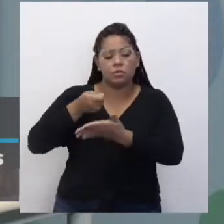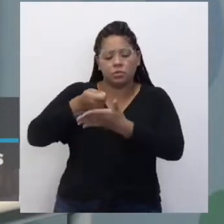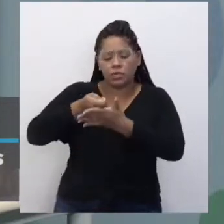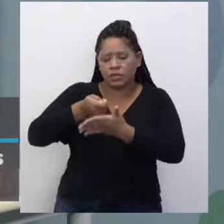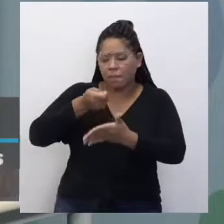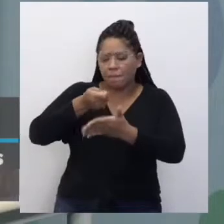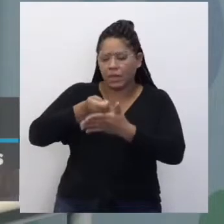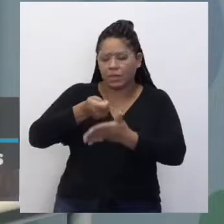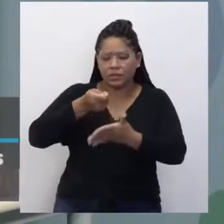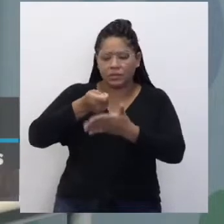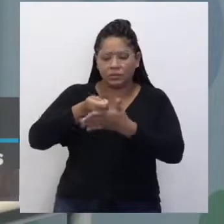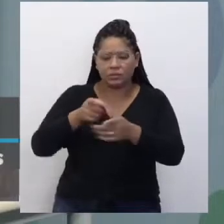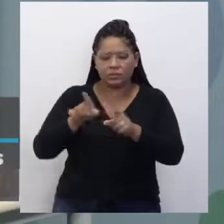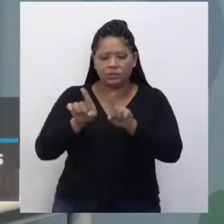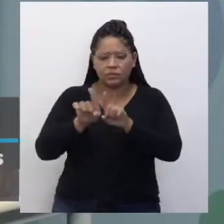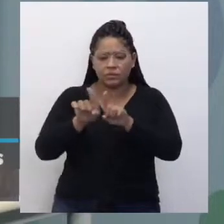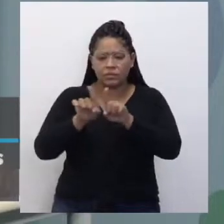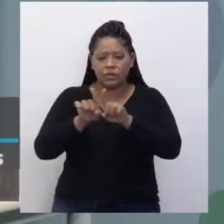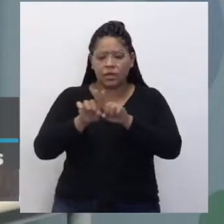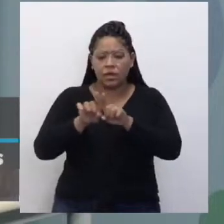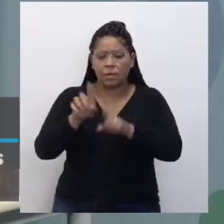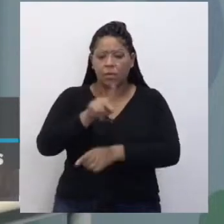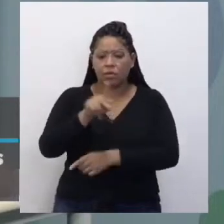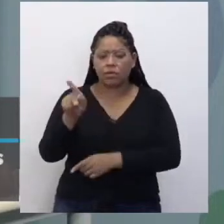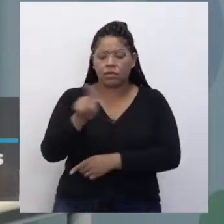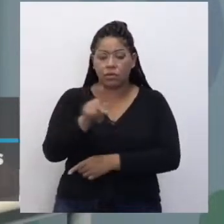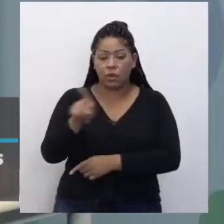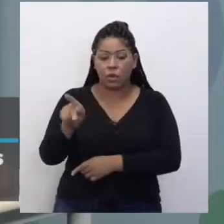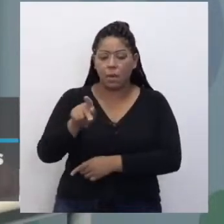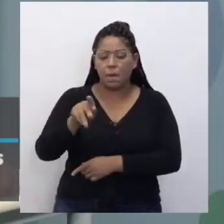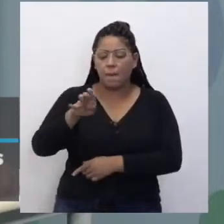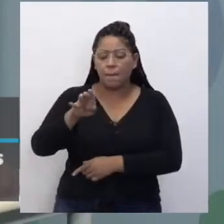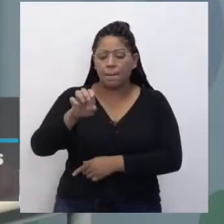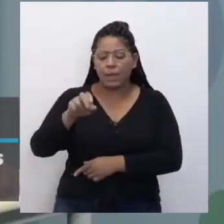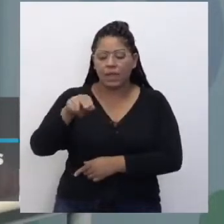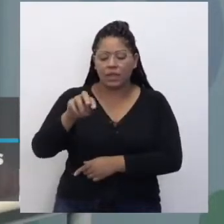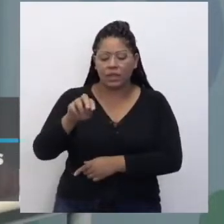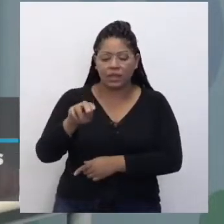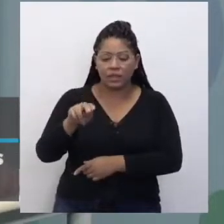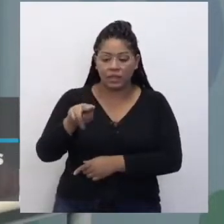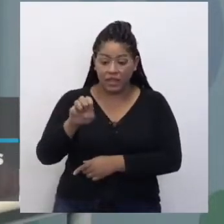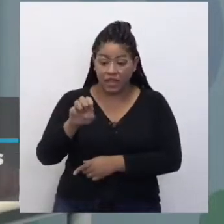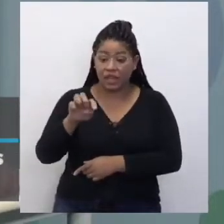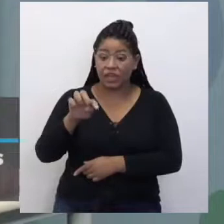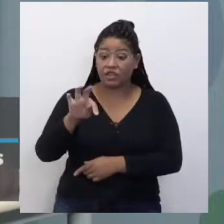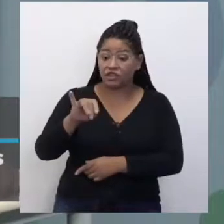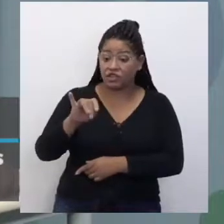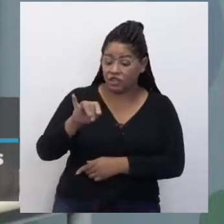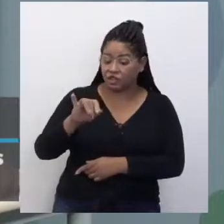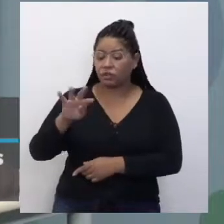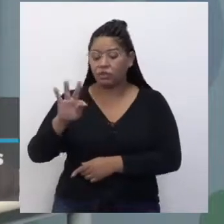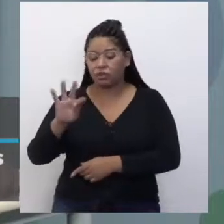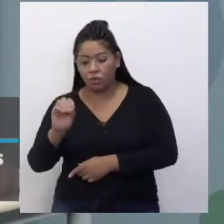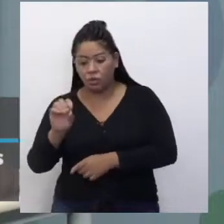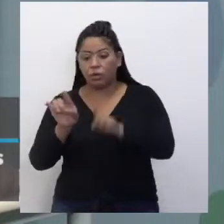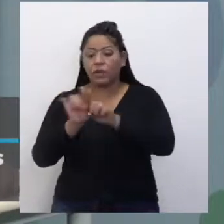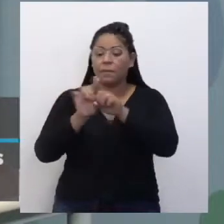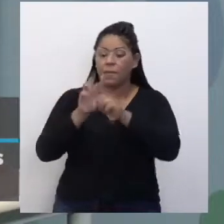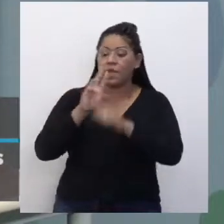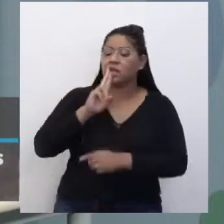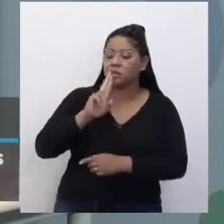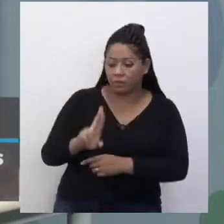terra. Professor Benedito, aluna Eduarda do primeiro A, Escola Estadual Pedro José Neto, também de